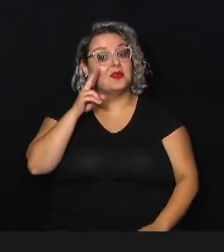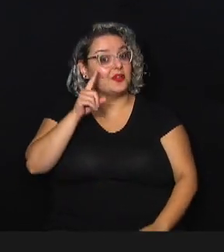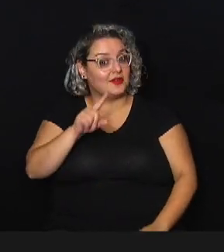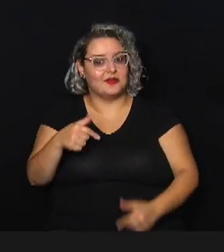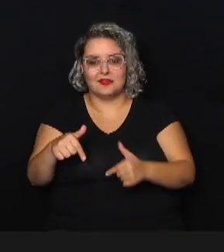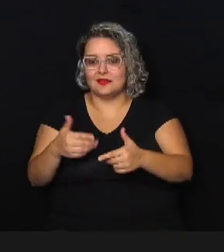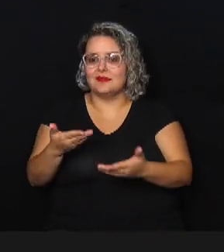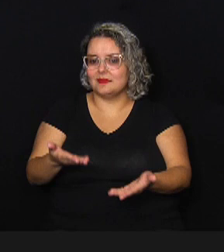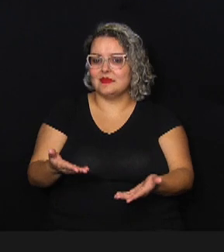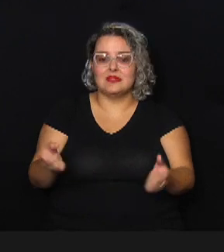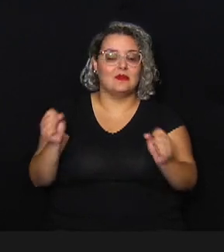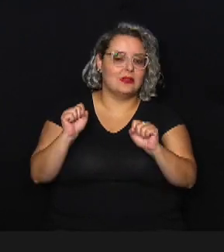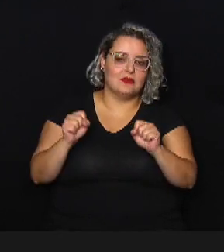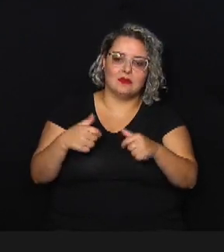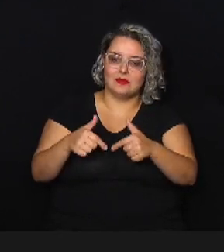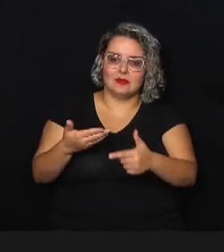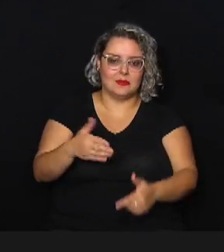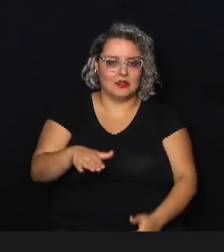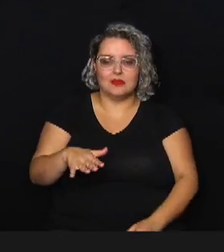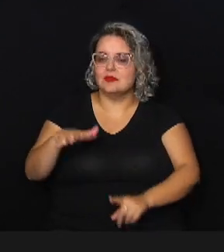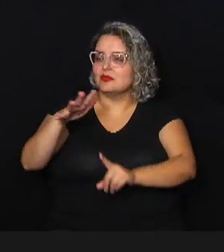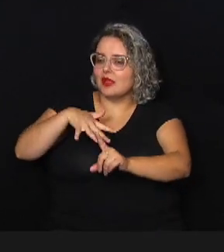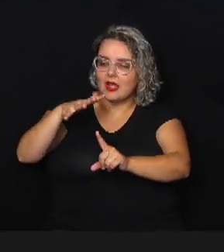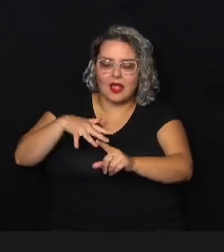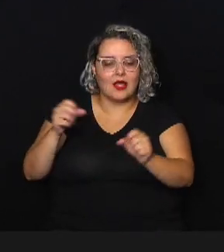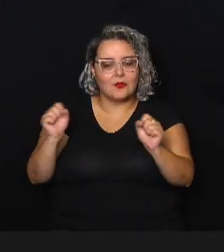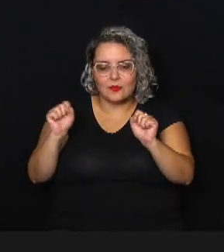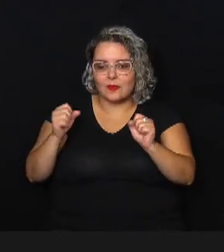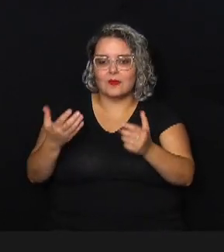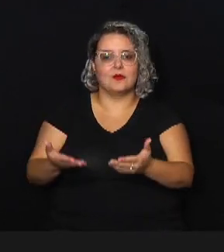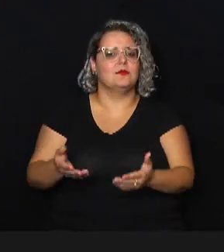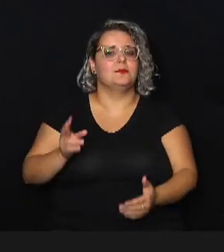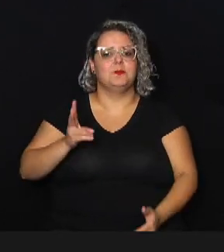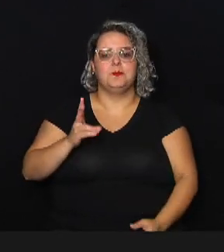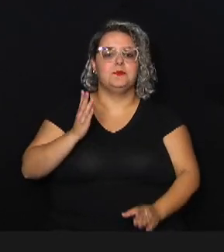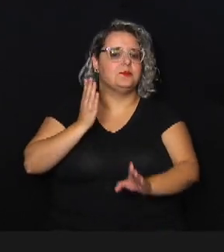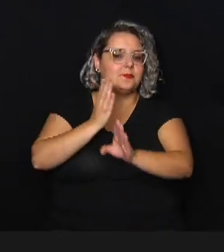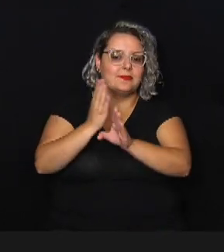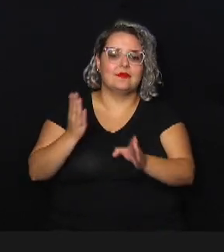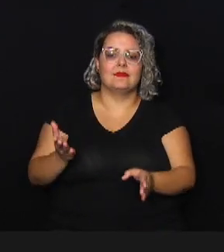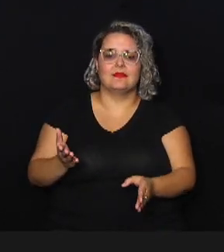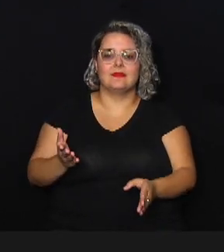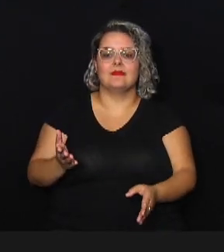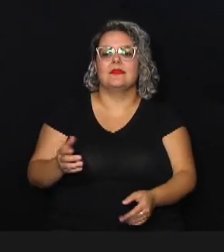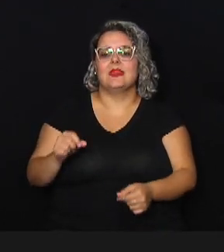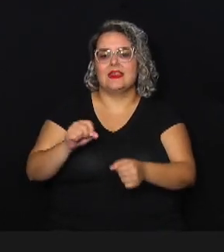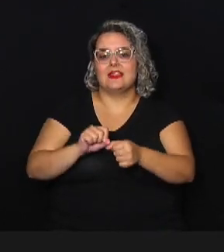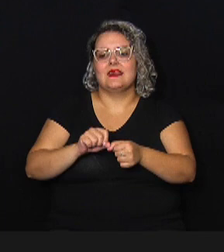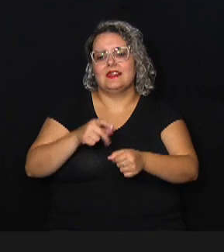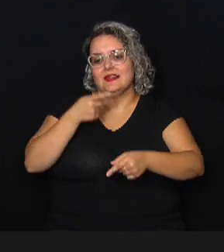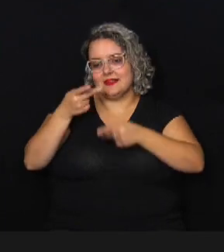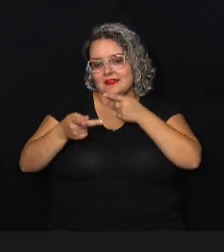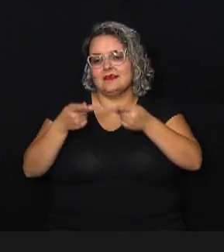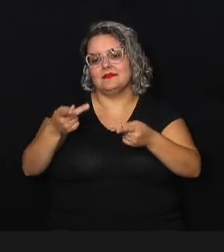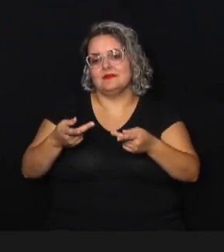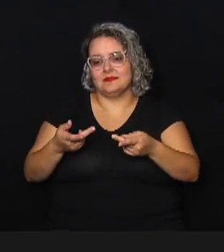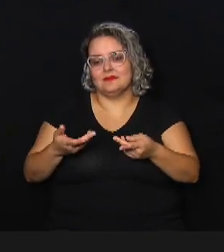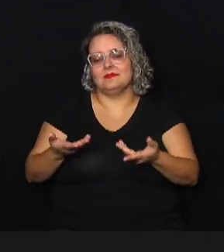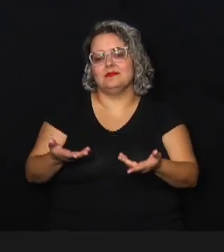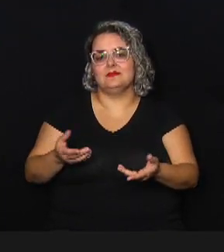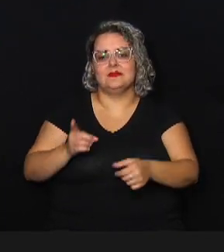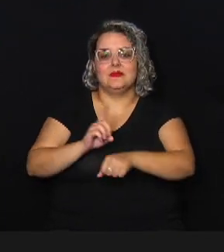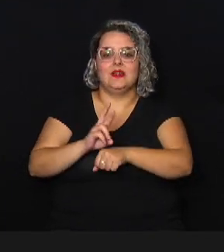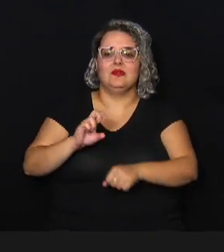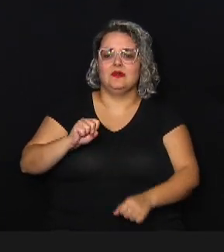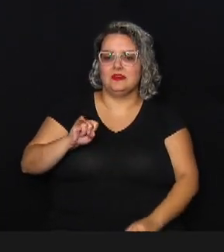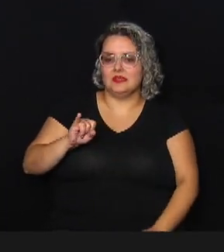o trabalho deles. Tá? Sou muito fã mesmo, e sempre que eu encontro com eles, eu faço essa reverência à doutora Silva